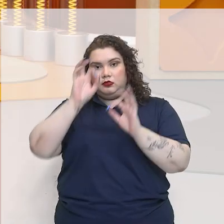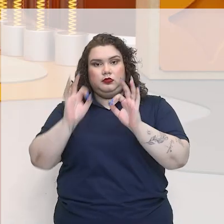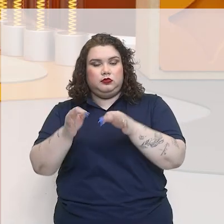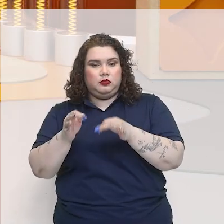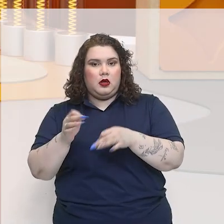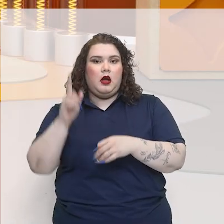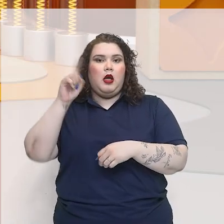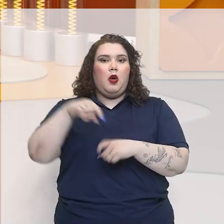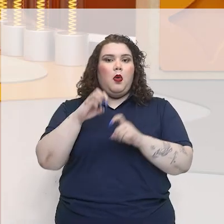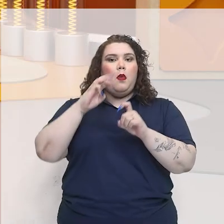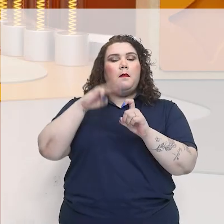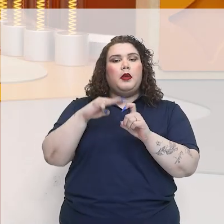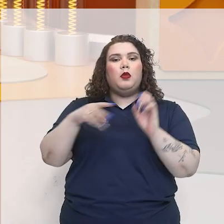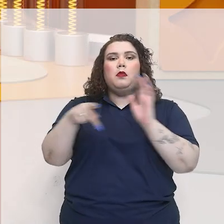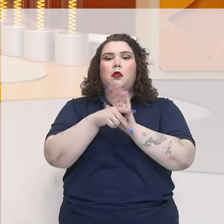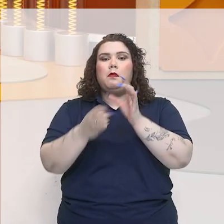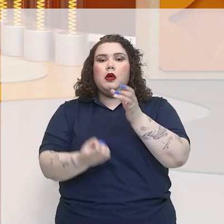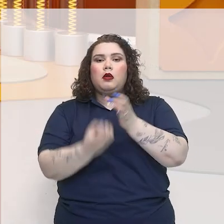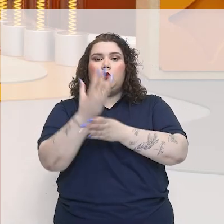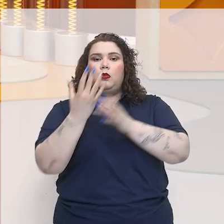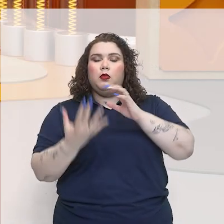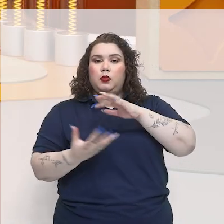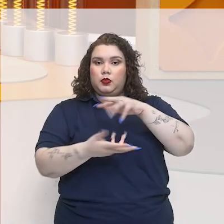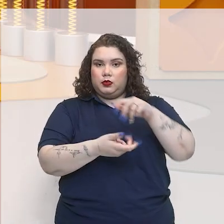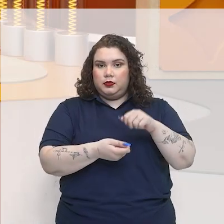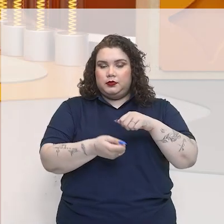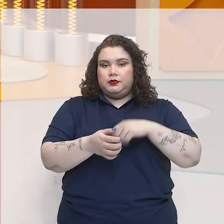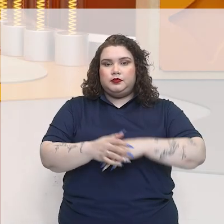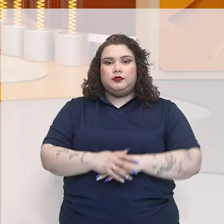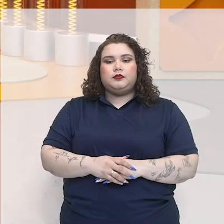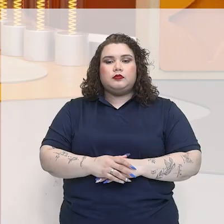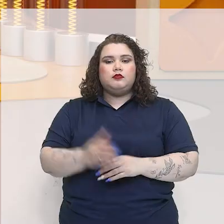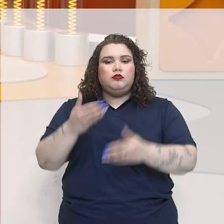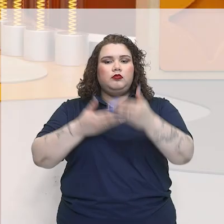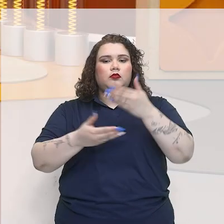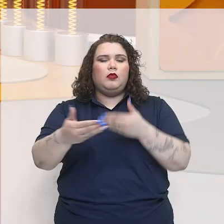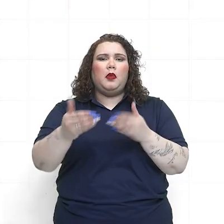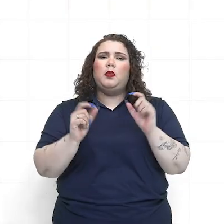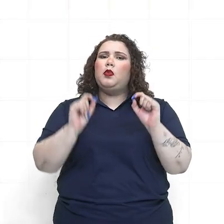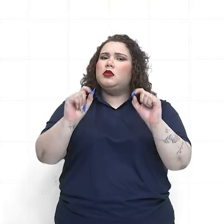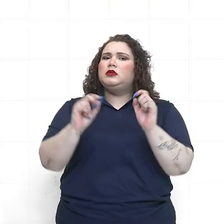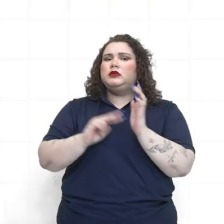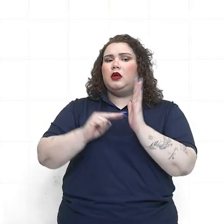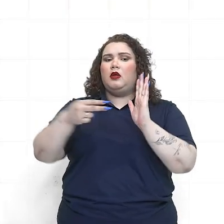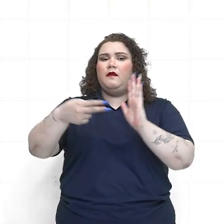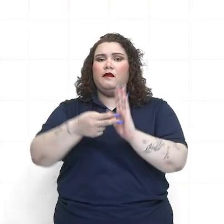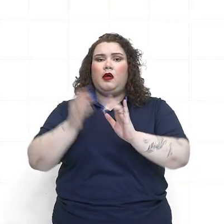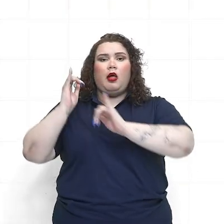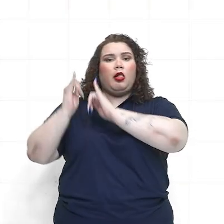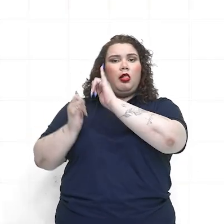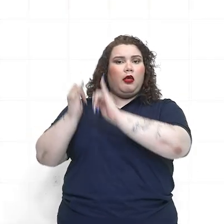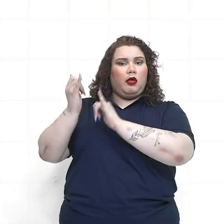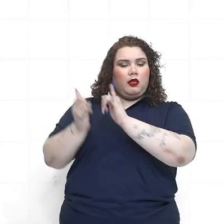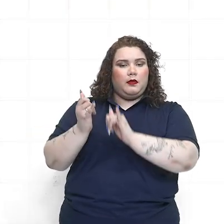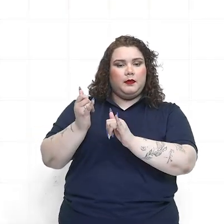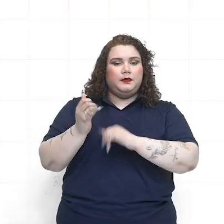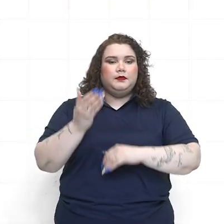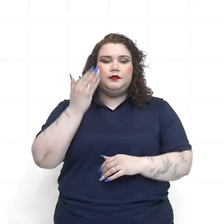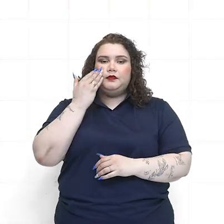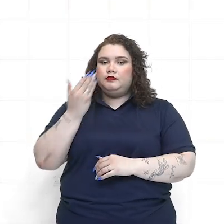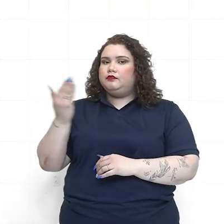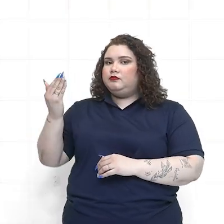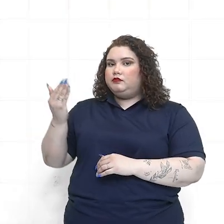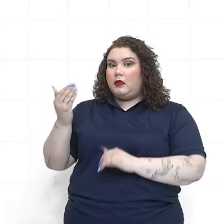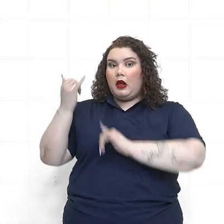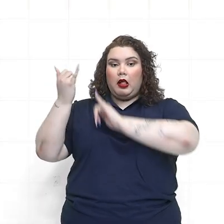da criação, então, do mundo. Vamos, então, agora saber um pouco o que é, então, uma lenda, tá? Olha só, acompanha comigo. Lenda, então, é